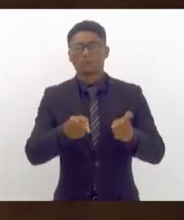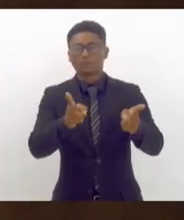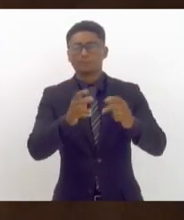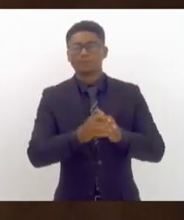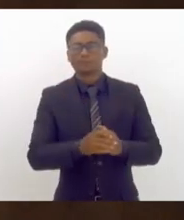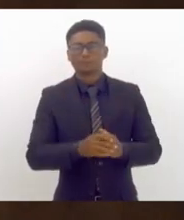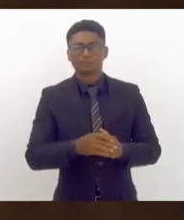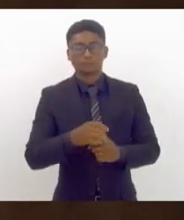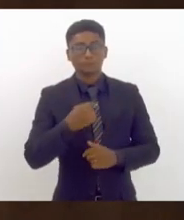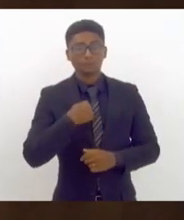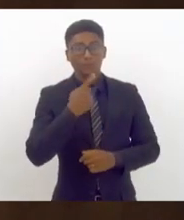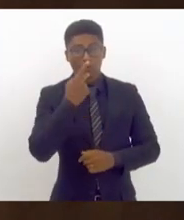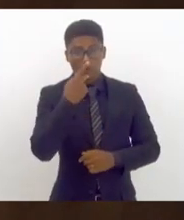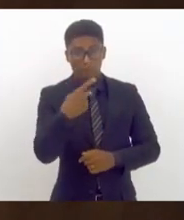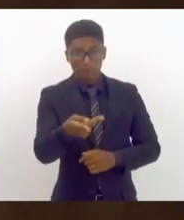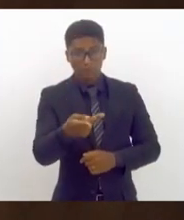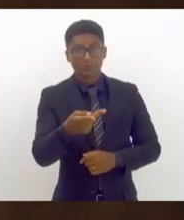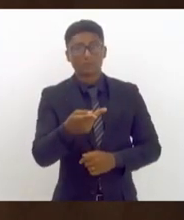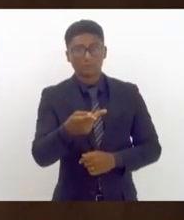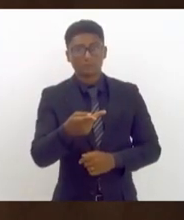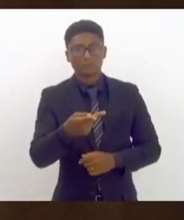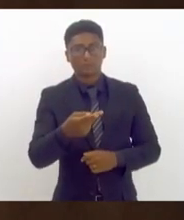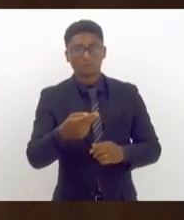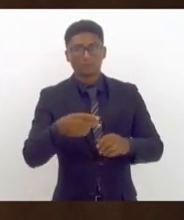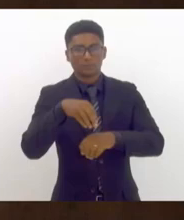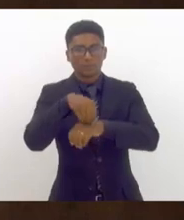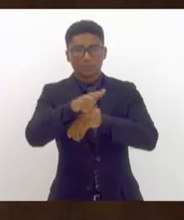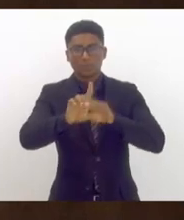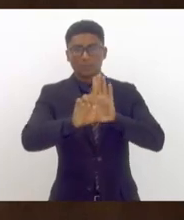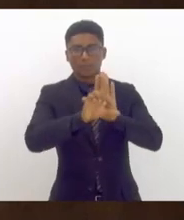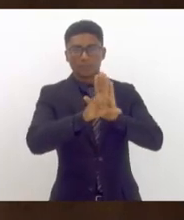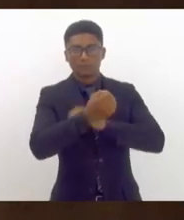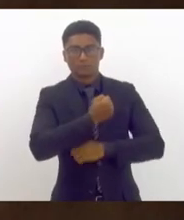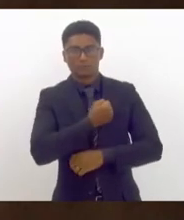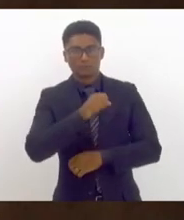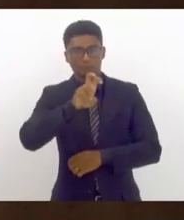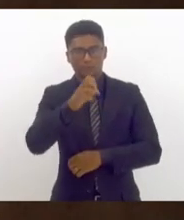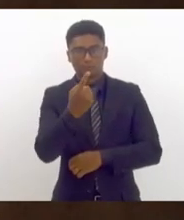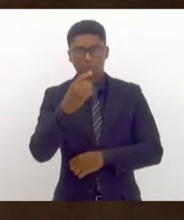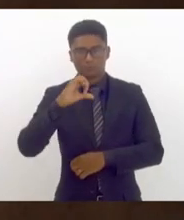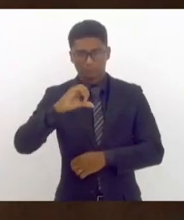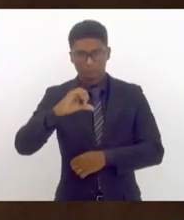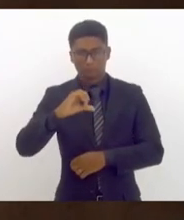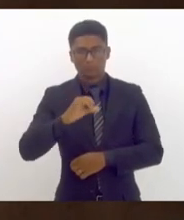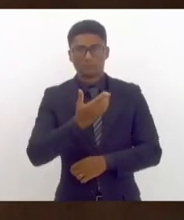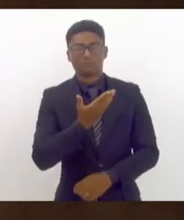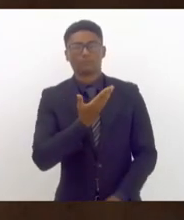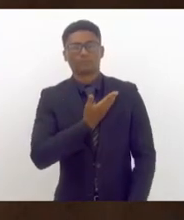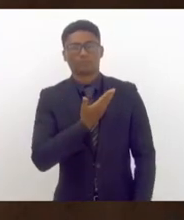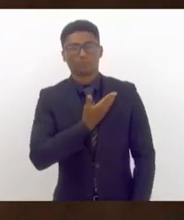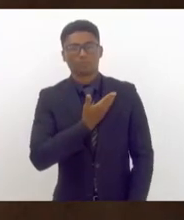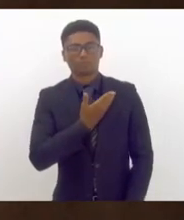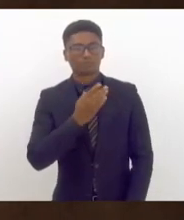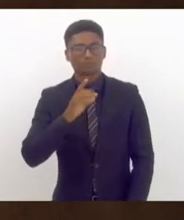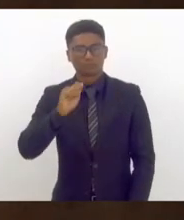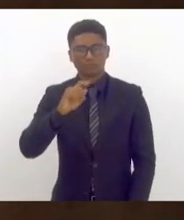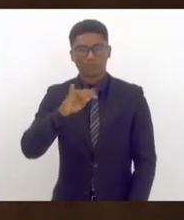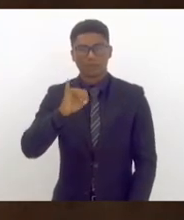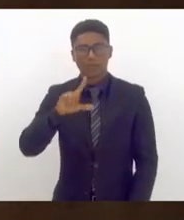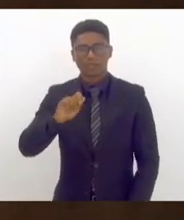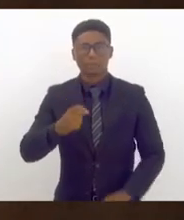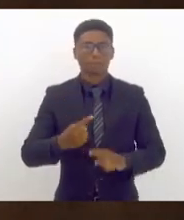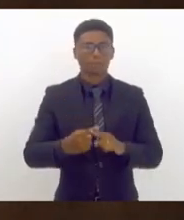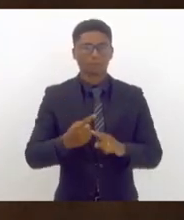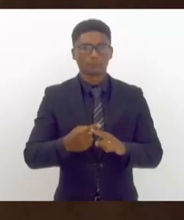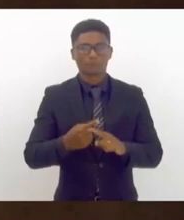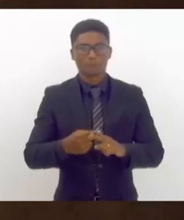para falar sobre a indicação legislativa 519 do nosso companheiro Átila Nunes.